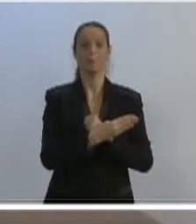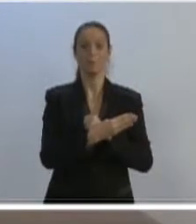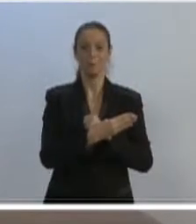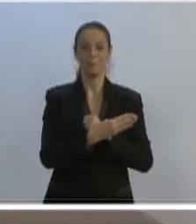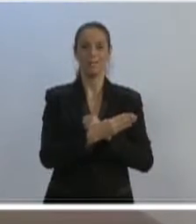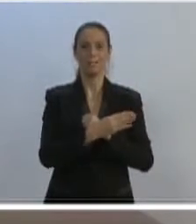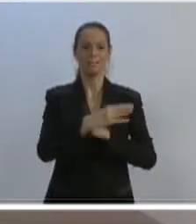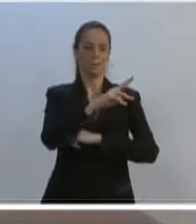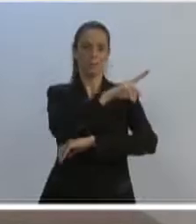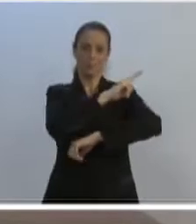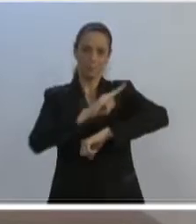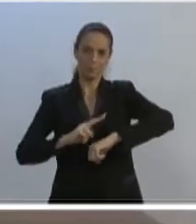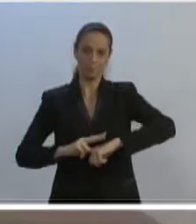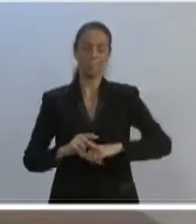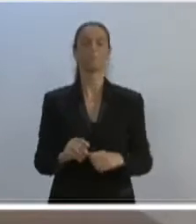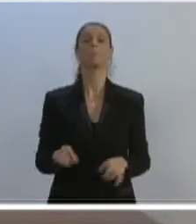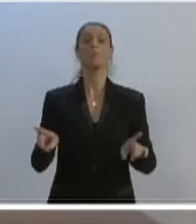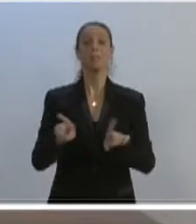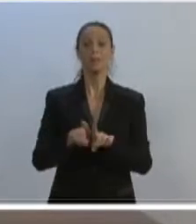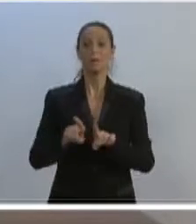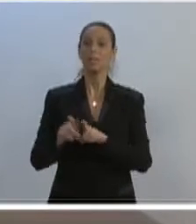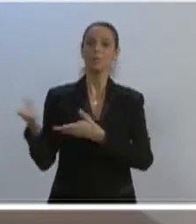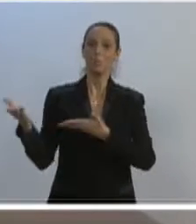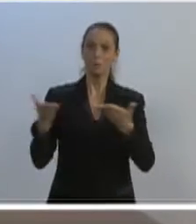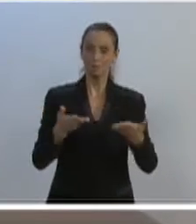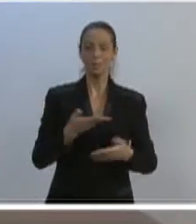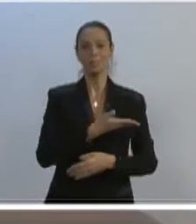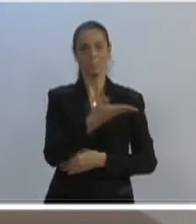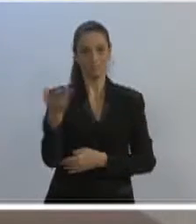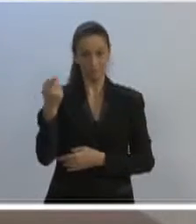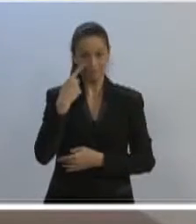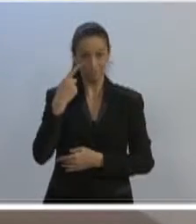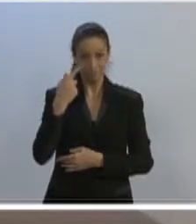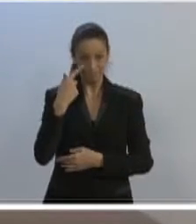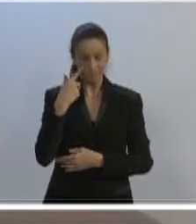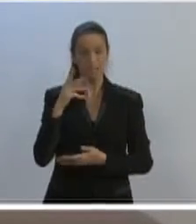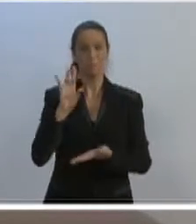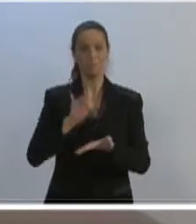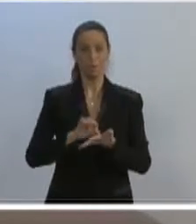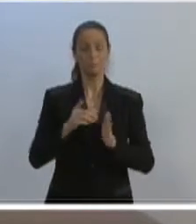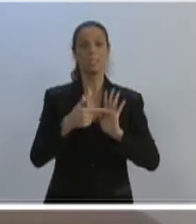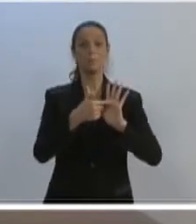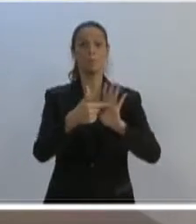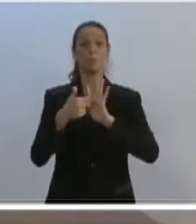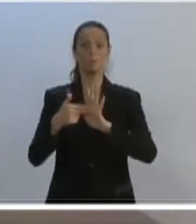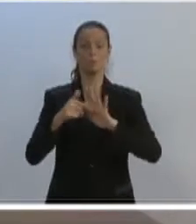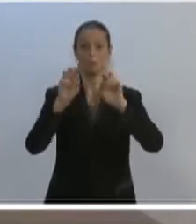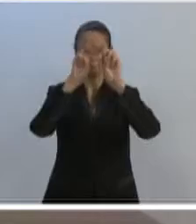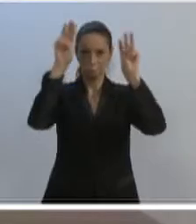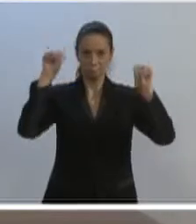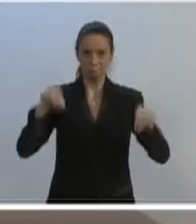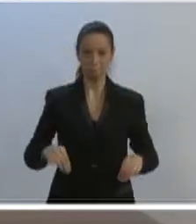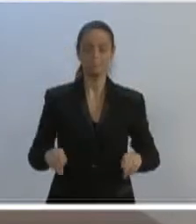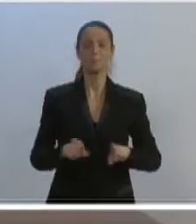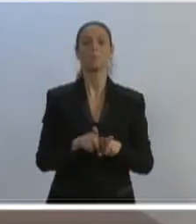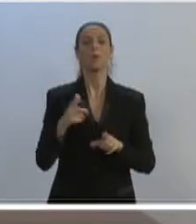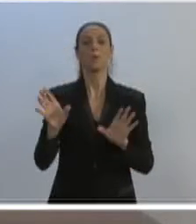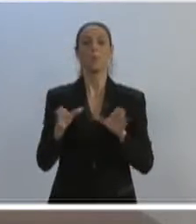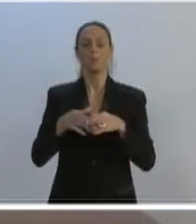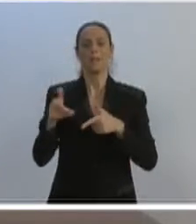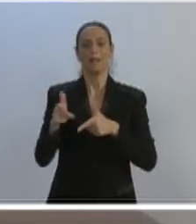temporada de exposições no Museu de Arte de Blumenau e também aqui um convite do Clube de Cacetiro da Velha Central